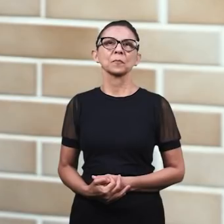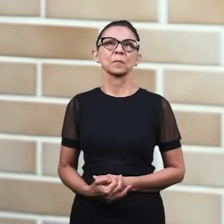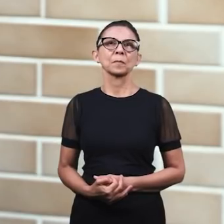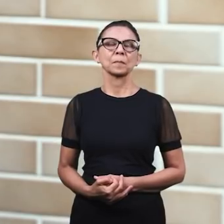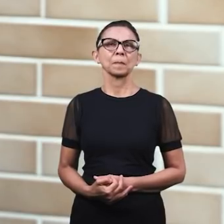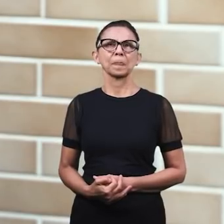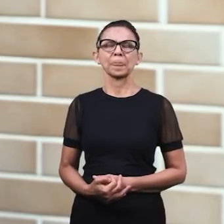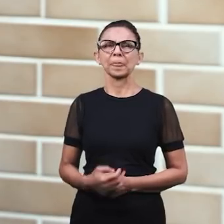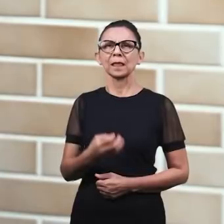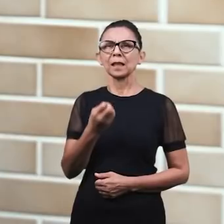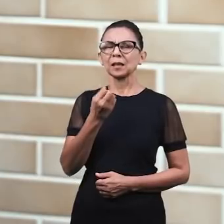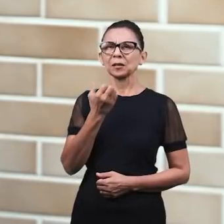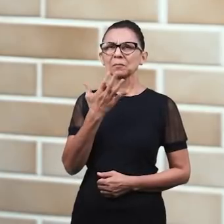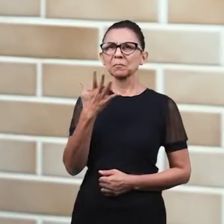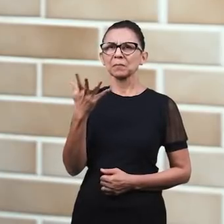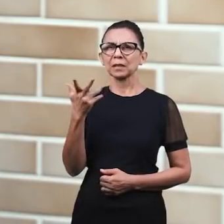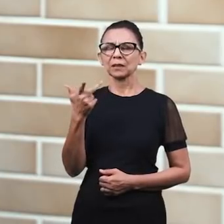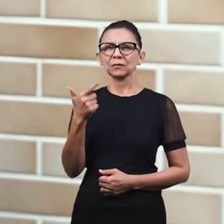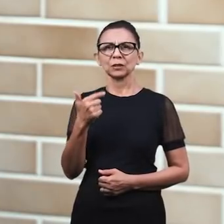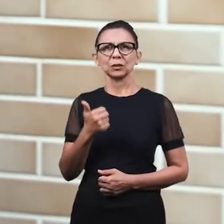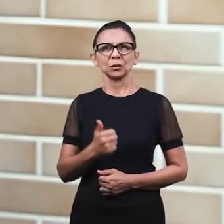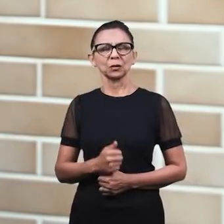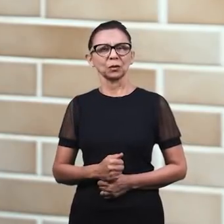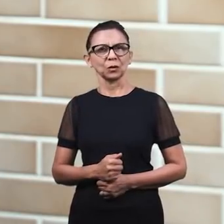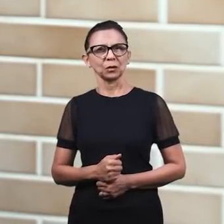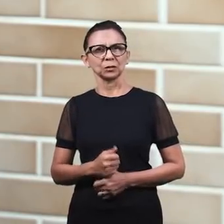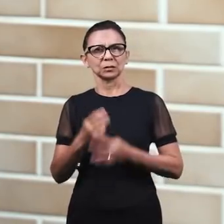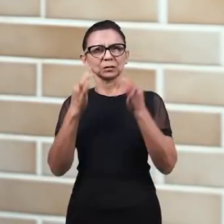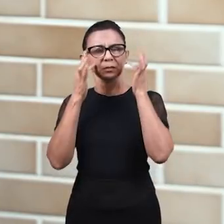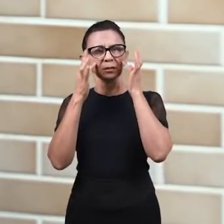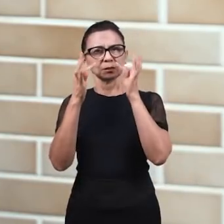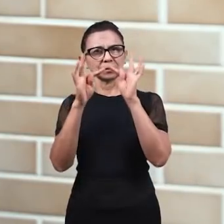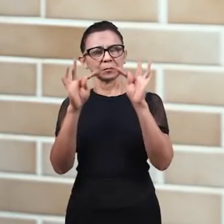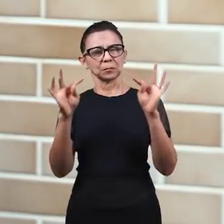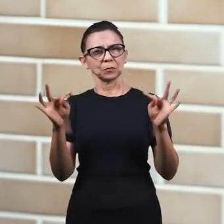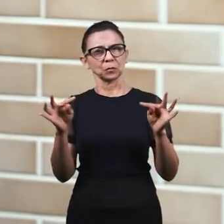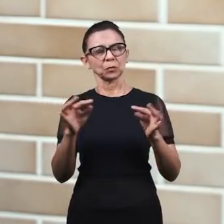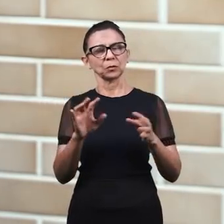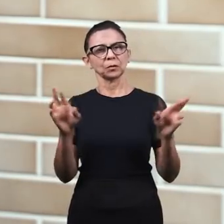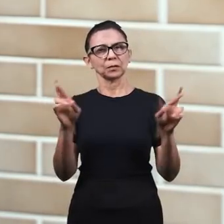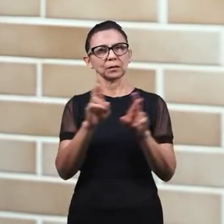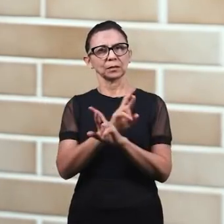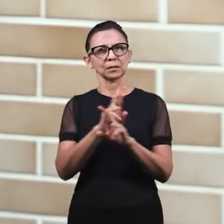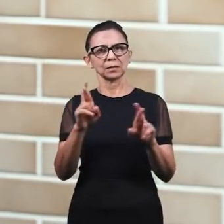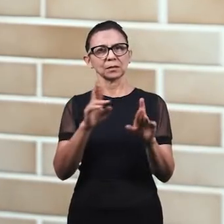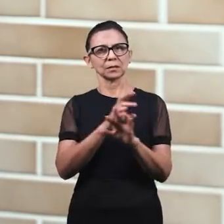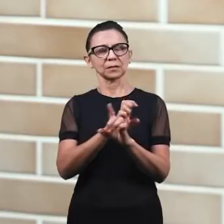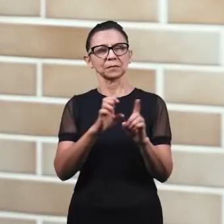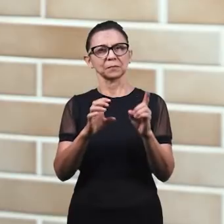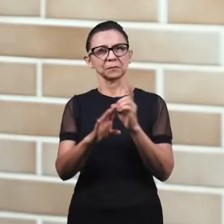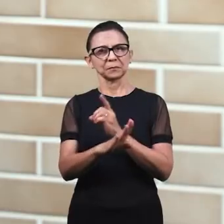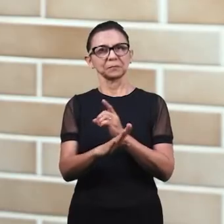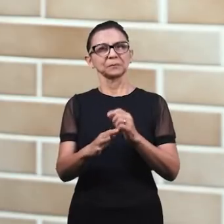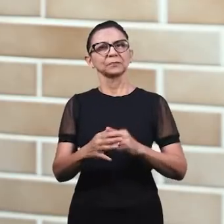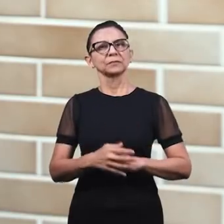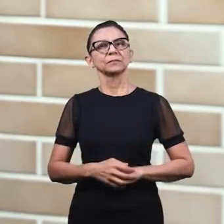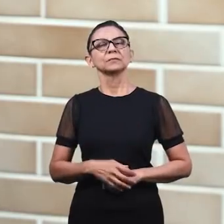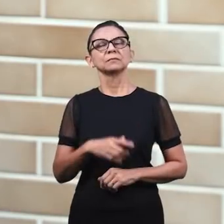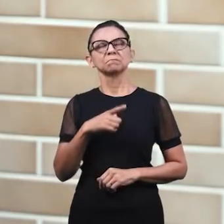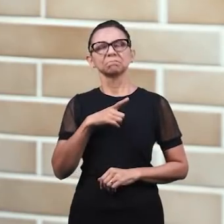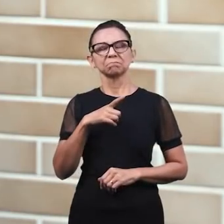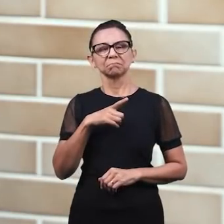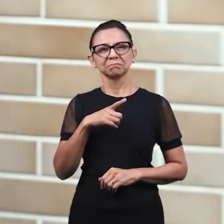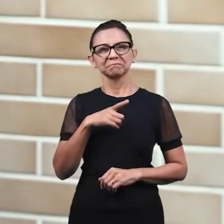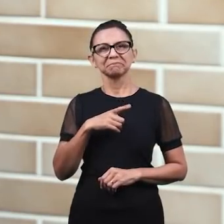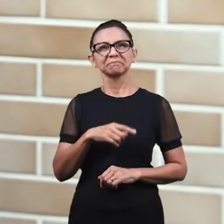brauchen. Irmã Bianca, que efeito extraordinário! A irmã relata no seu testemunho com relação à escola bíblica,